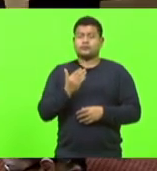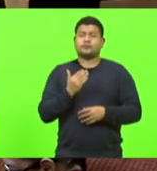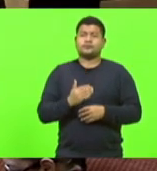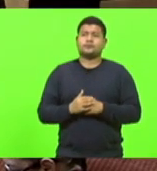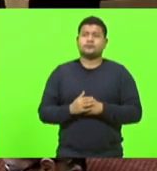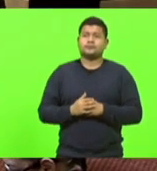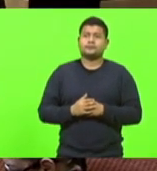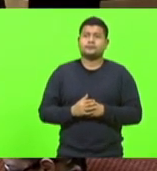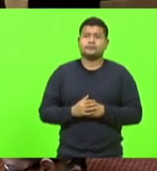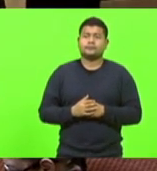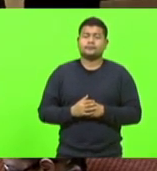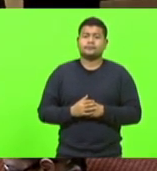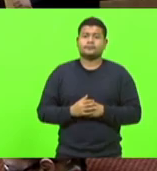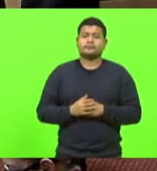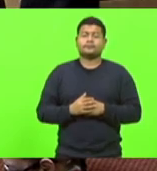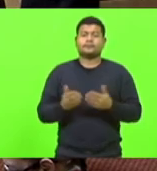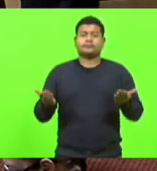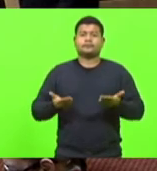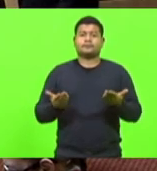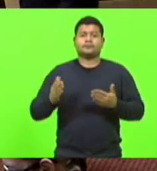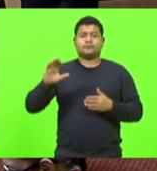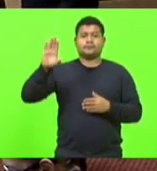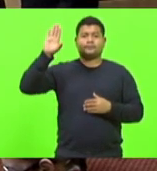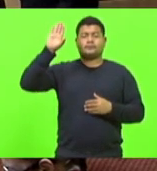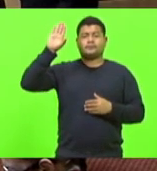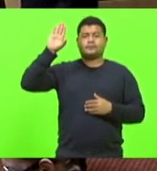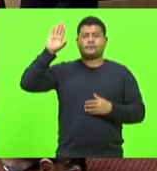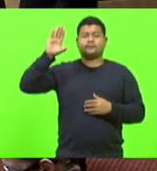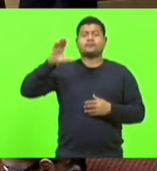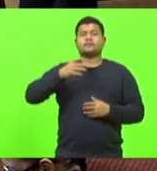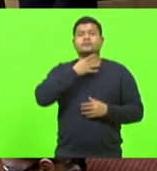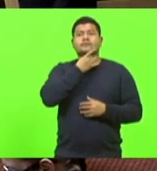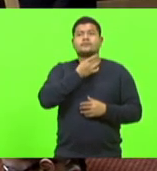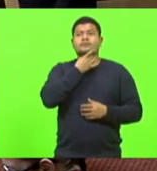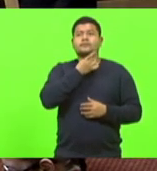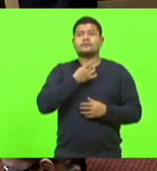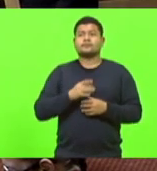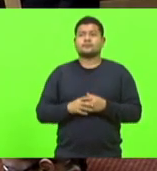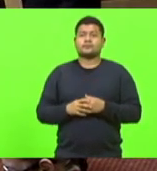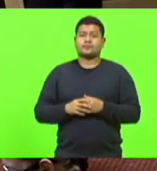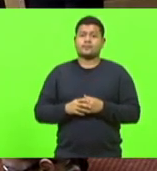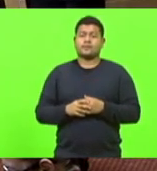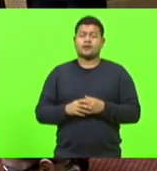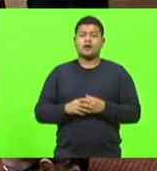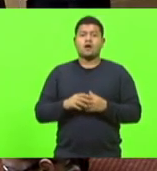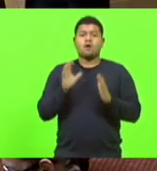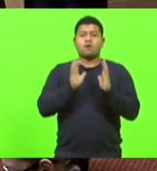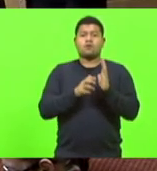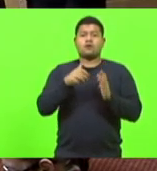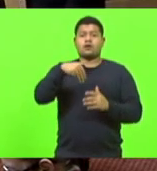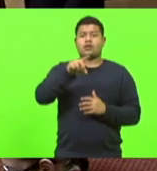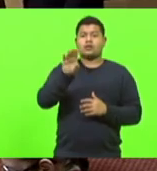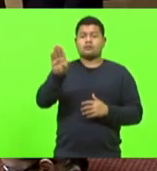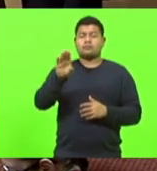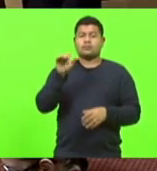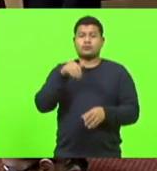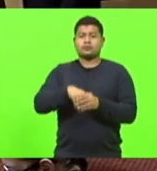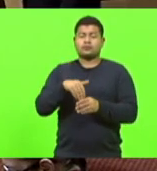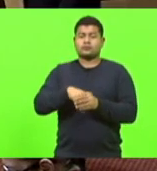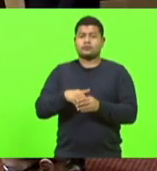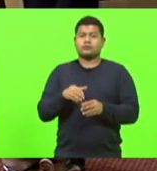o seu presidente a palavra Deputado Valdir cobalchini bancada MDB encaminhamento volto